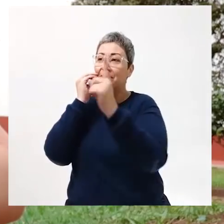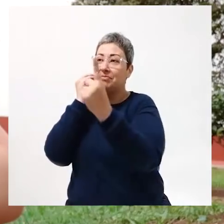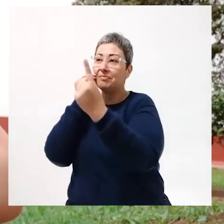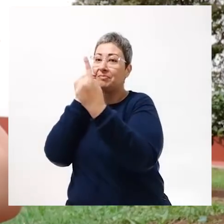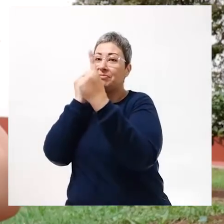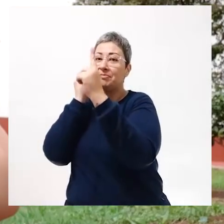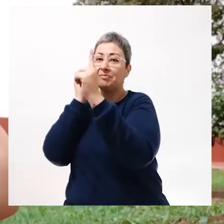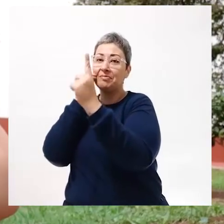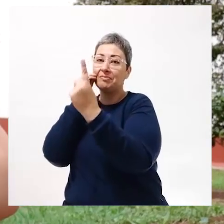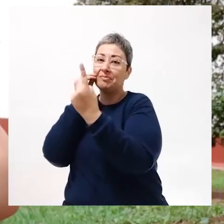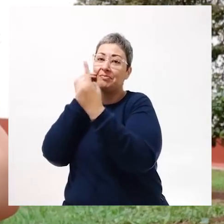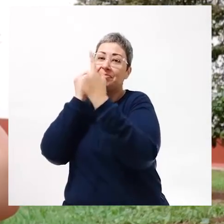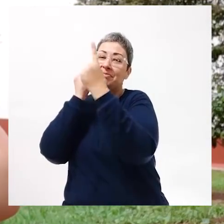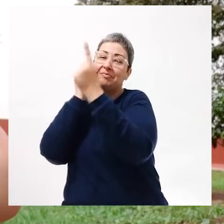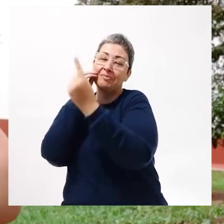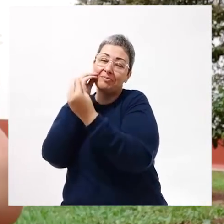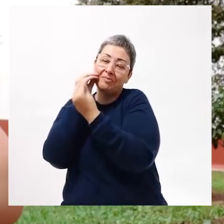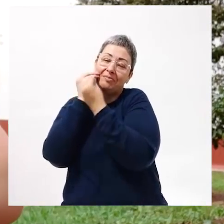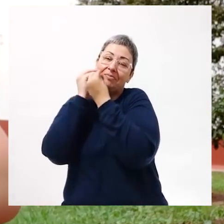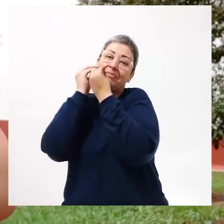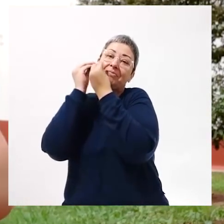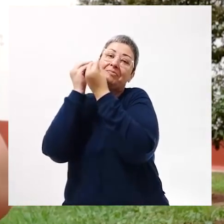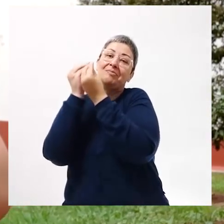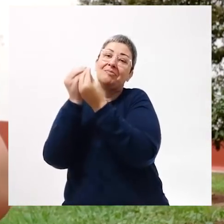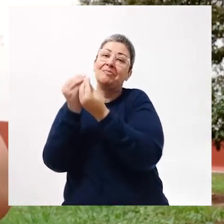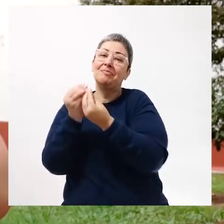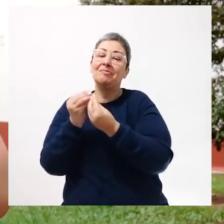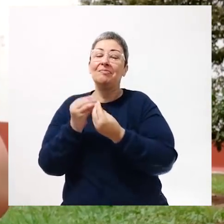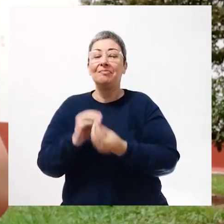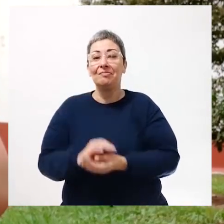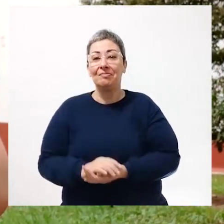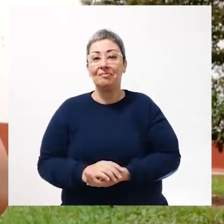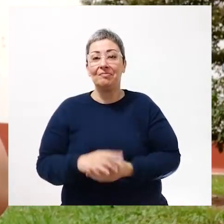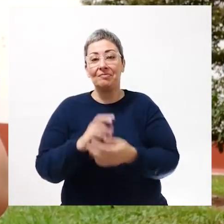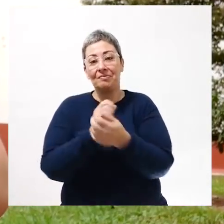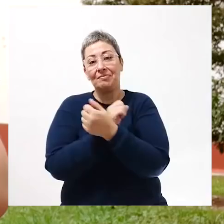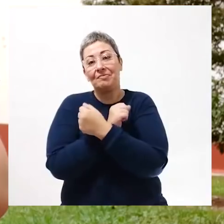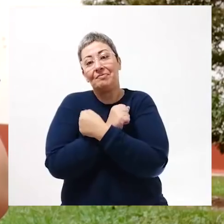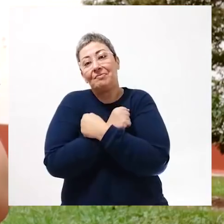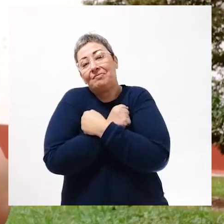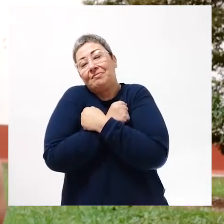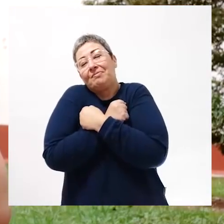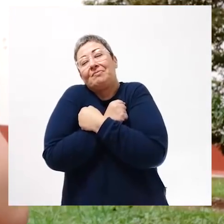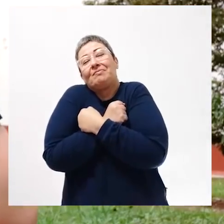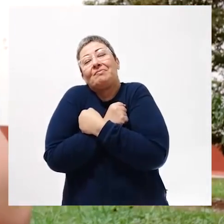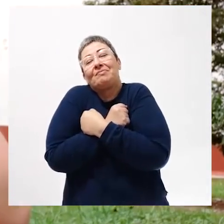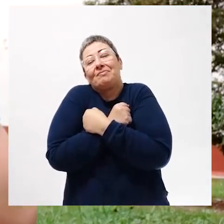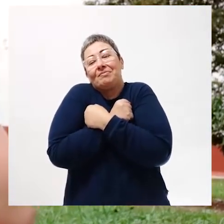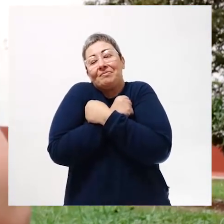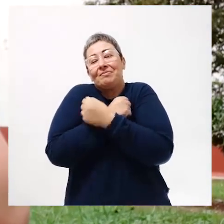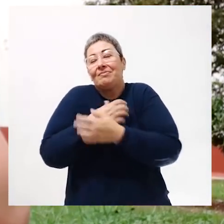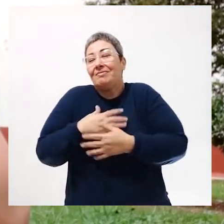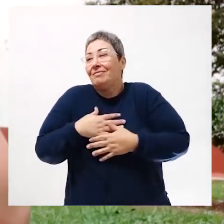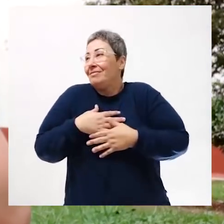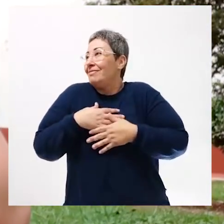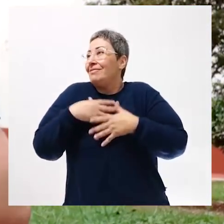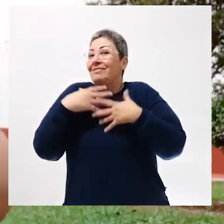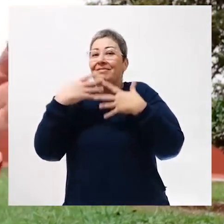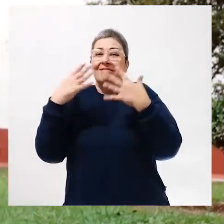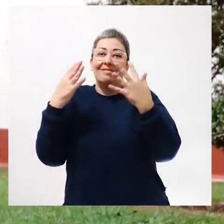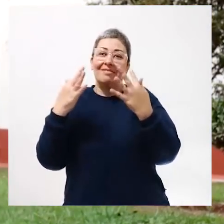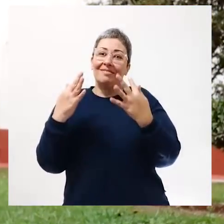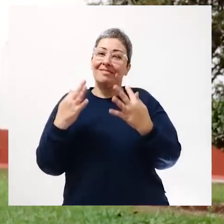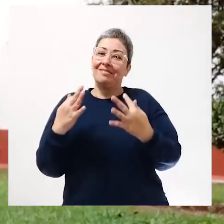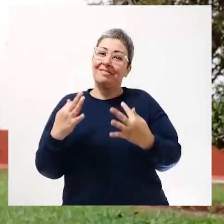doce, foi ele quem trouxe de longe pra mim. Se me abraça